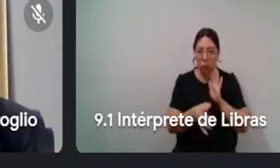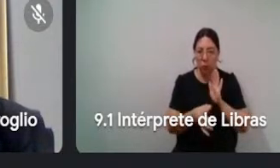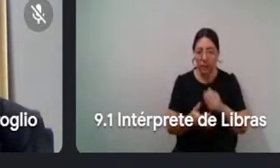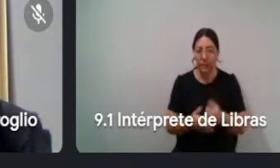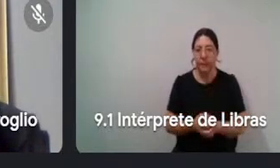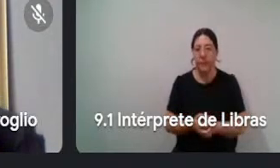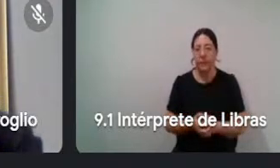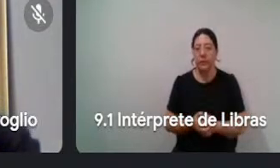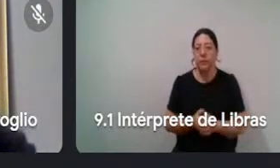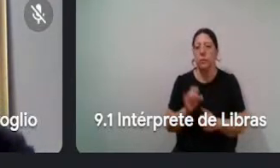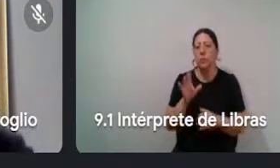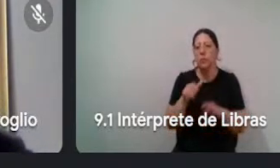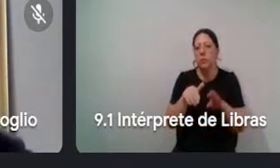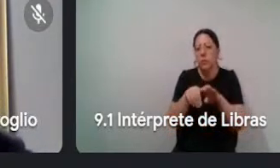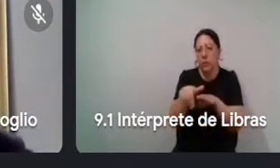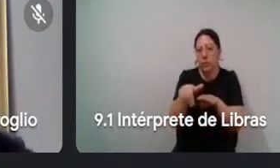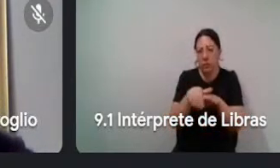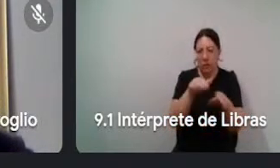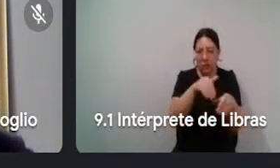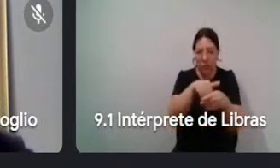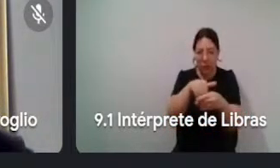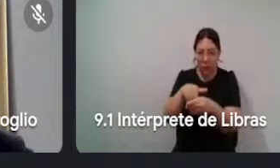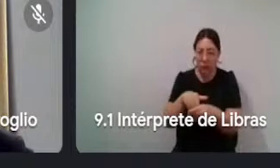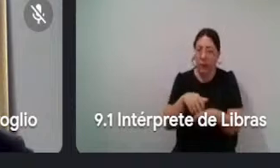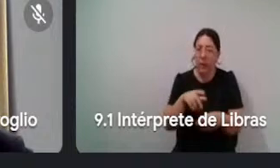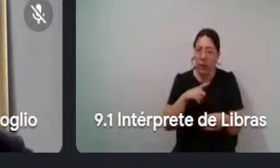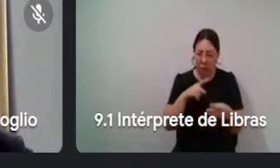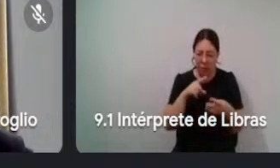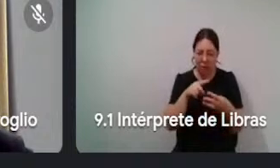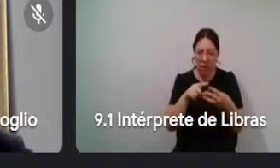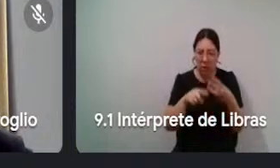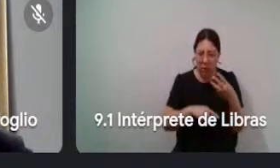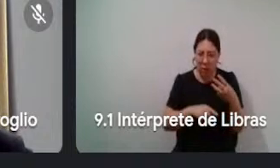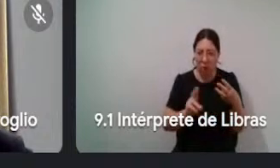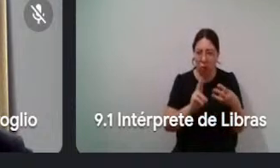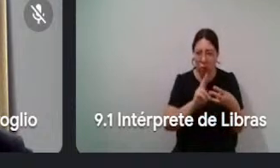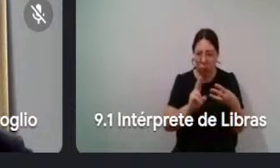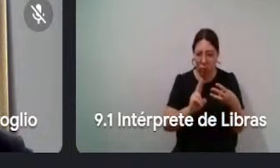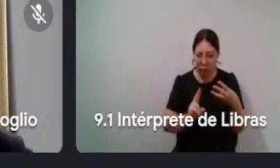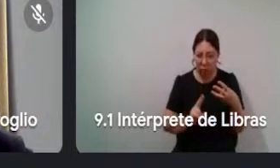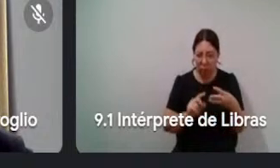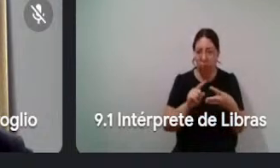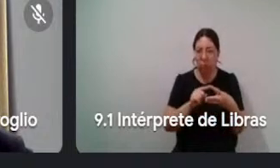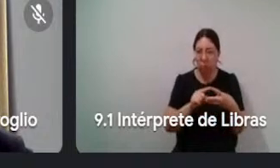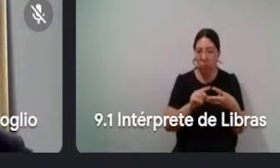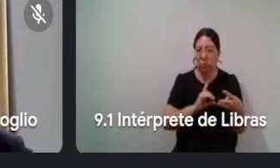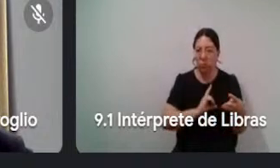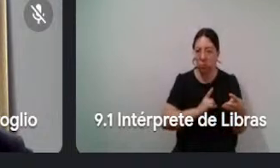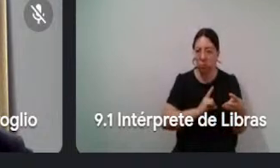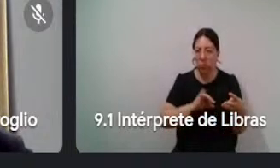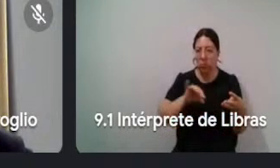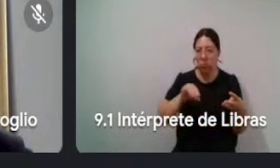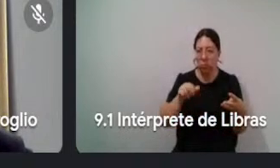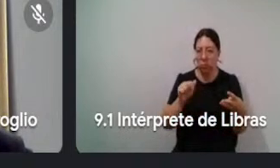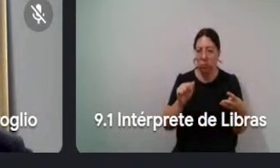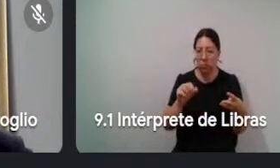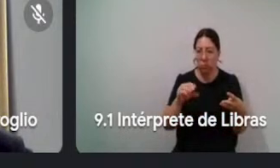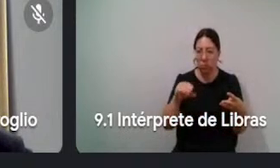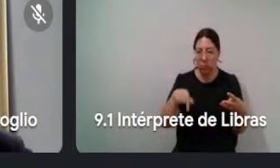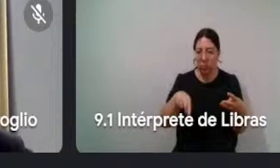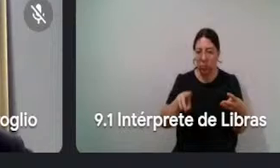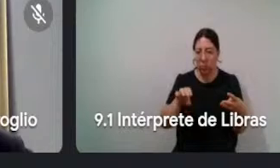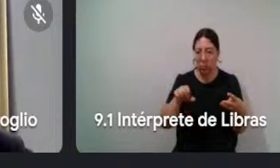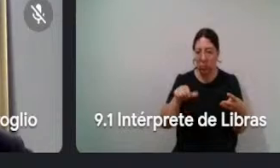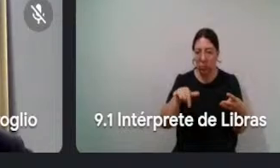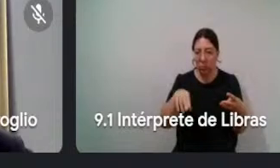votação, nós temos os nomes aqui da desembargadora Jaqueline com o fim do mandato de